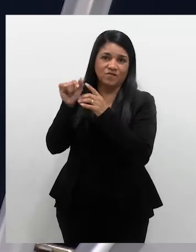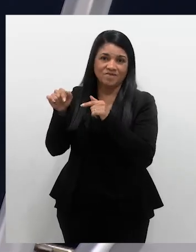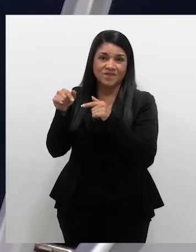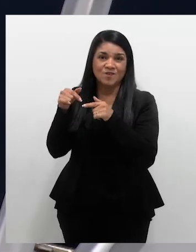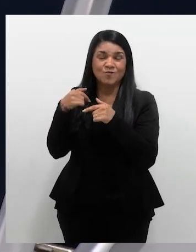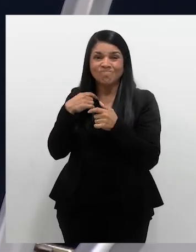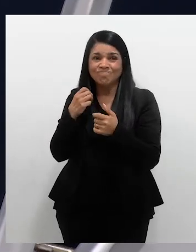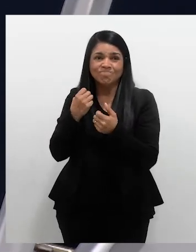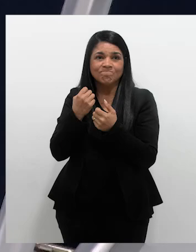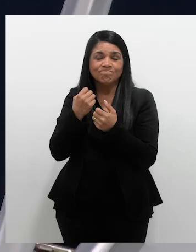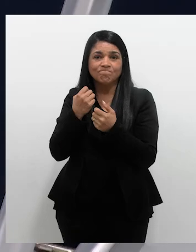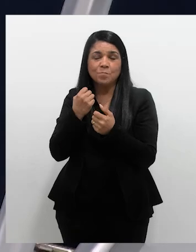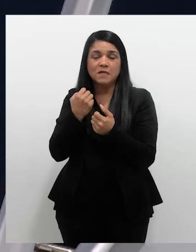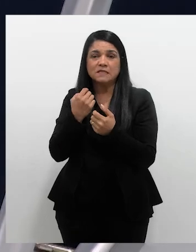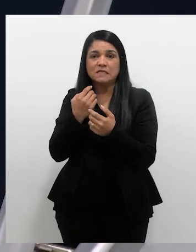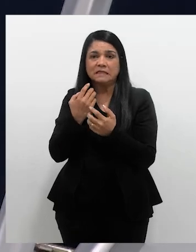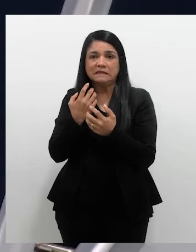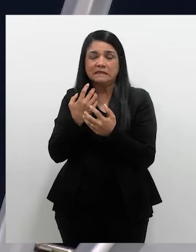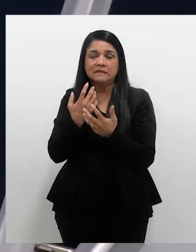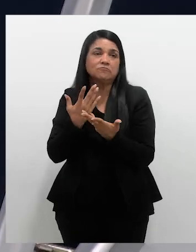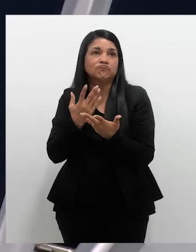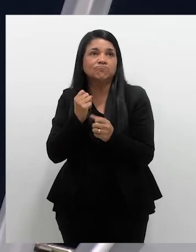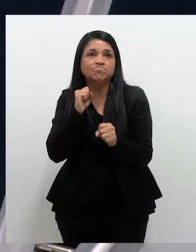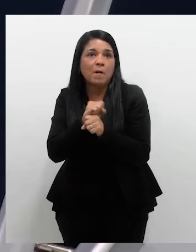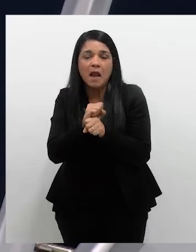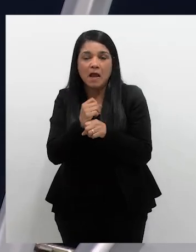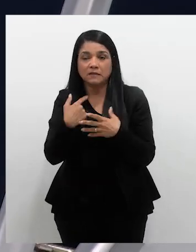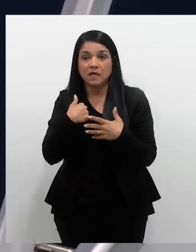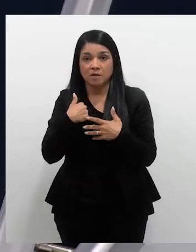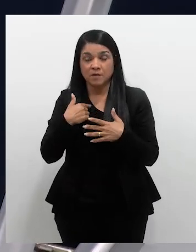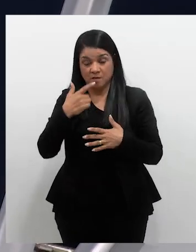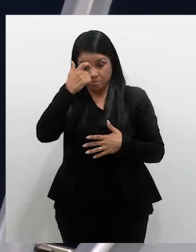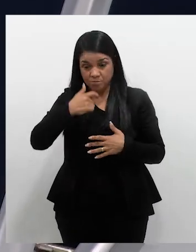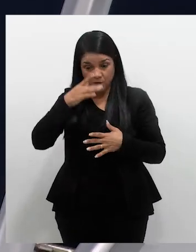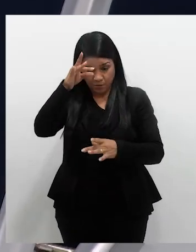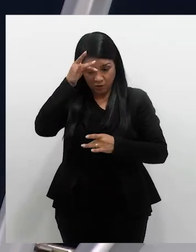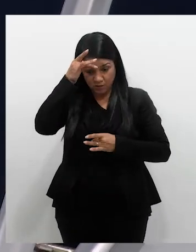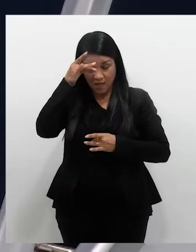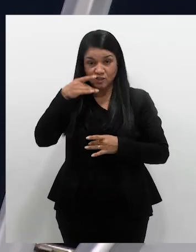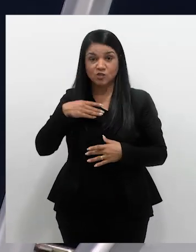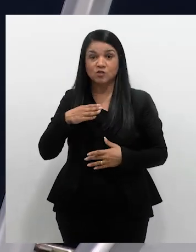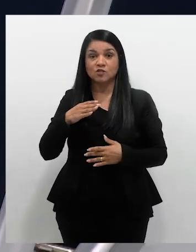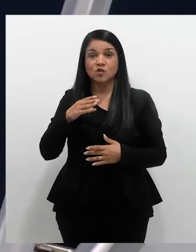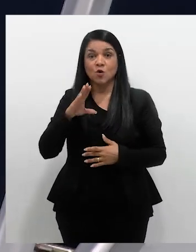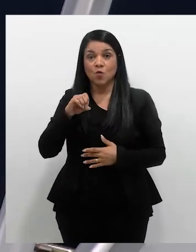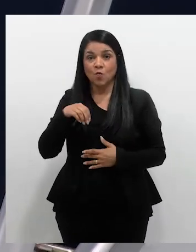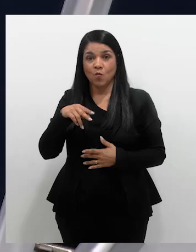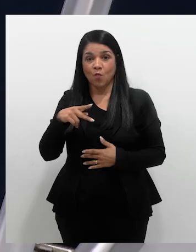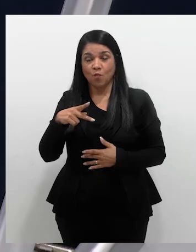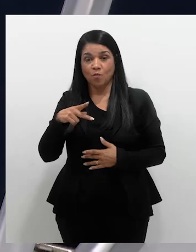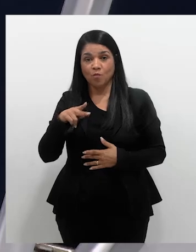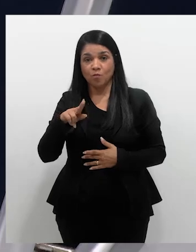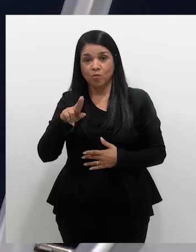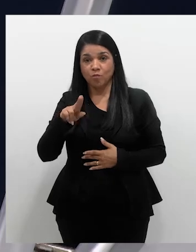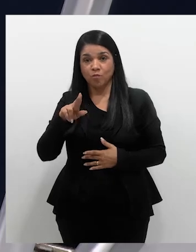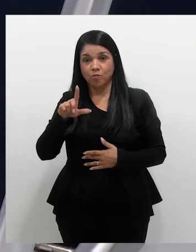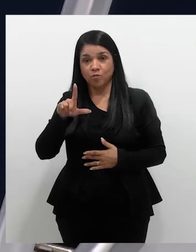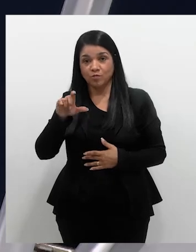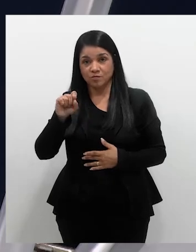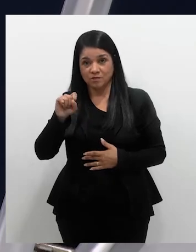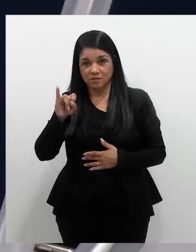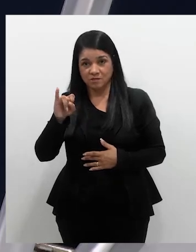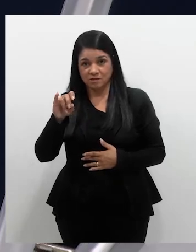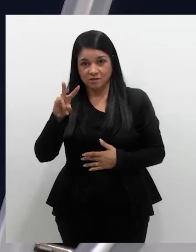era tão travada, né? A minha personagem era compulsiva sexualmente. Então, óbvio que no teatro tudo